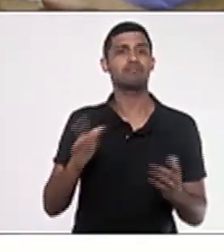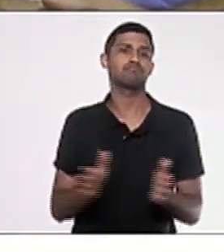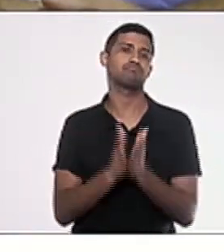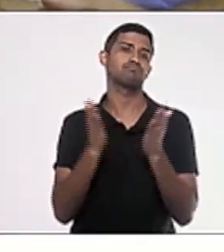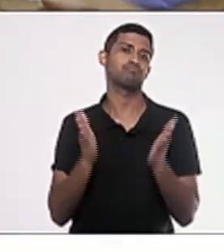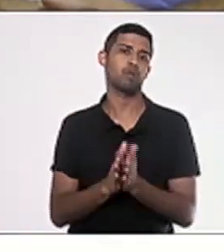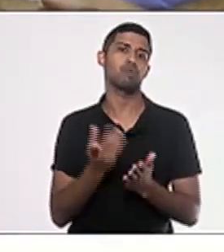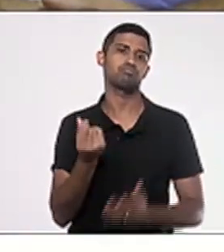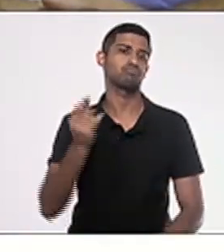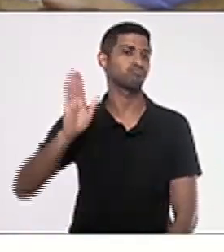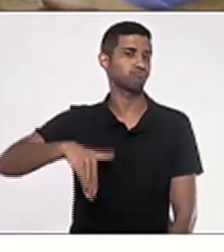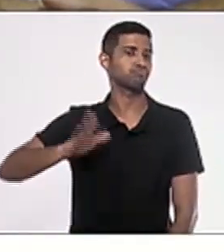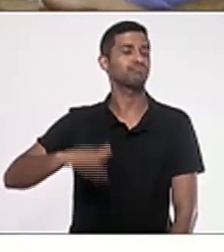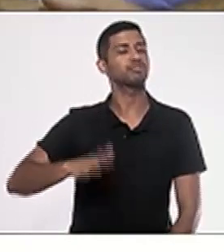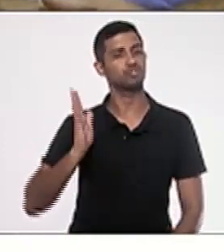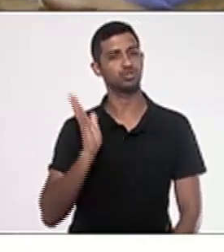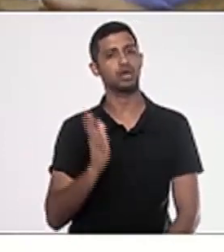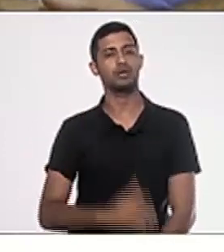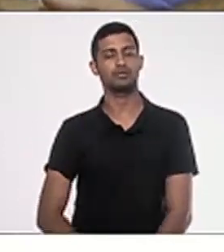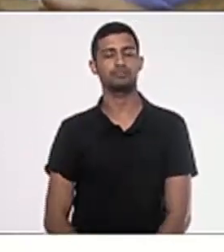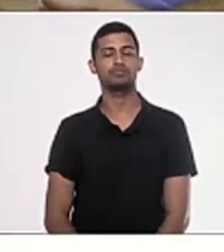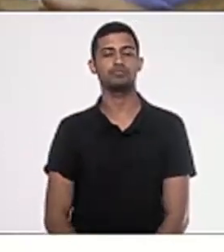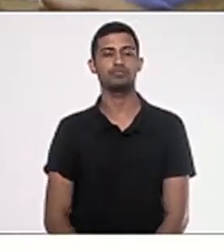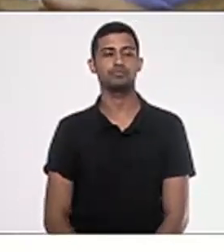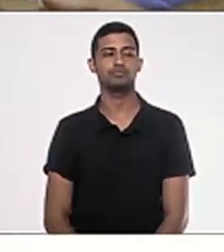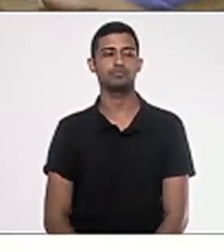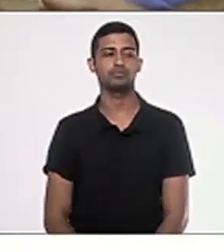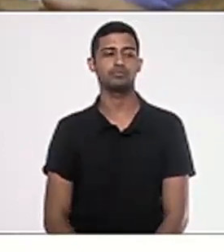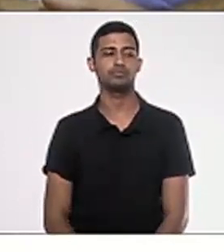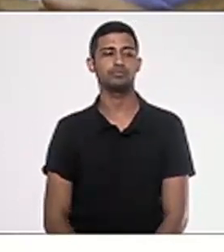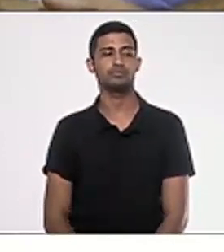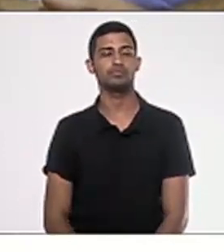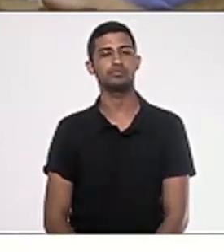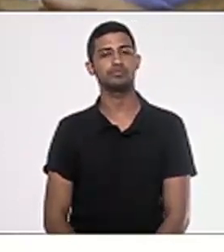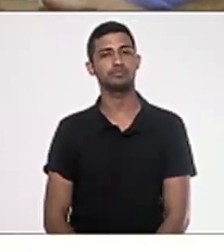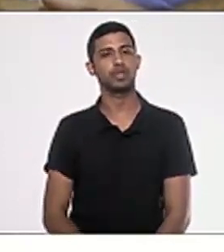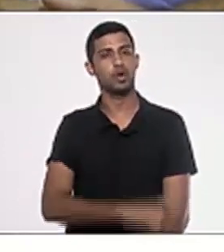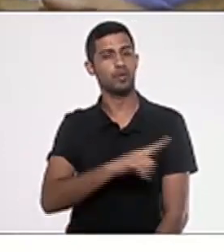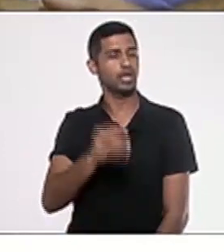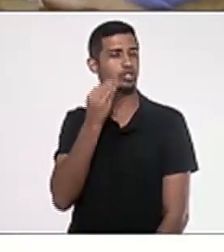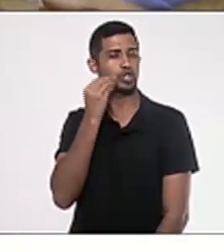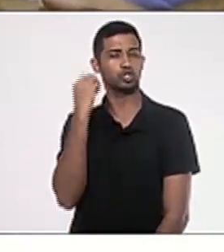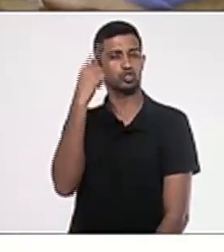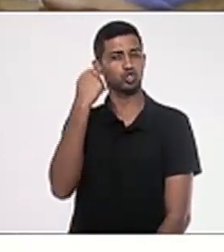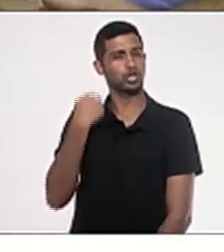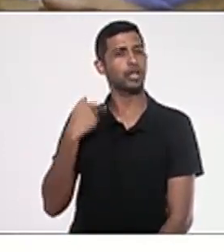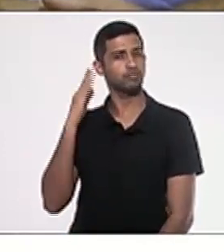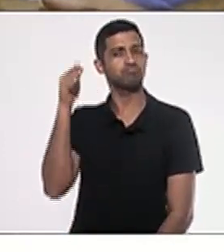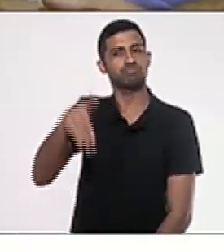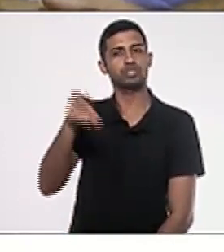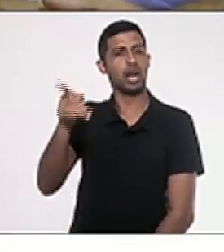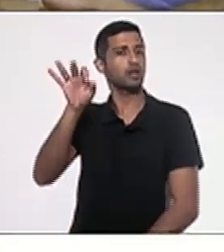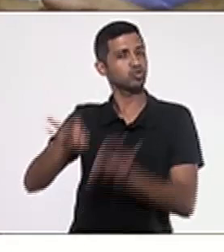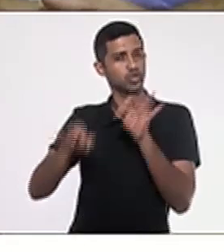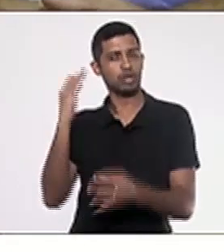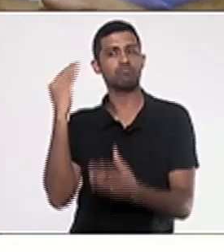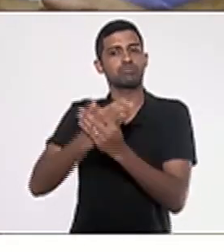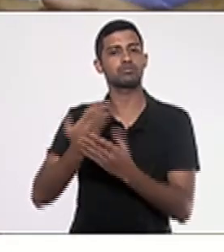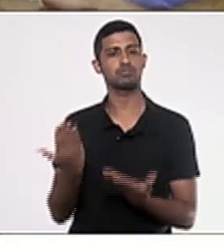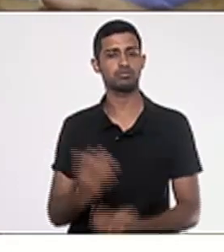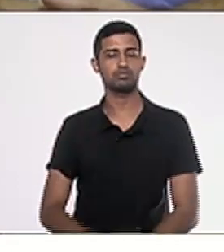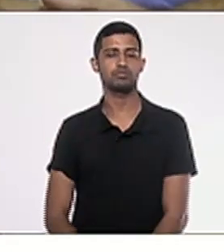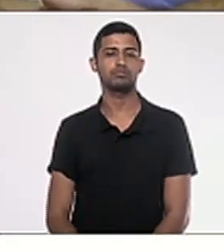menos favorecida, porque os consumidores que podem buscam seus advogados e ingressam direto judicialmente. Então, a gente tem também um